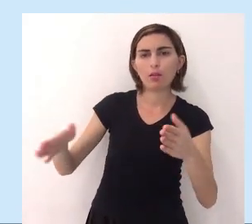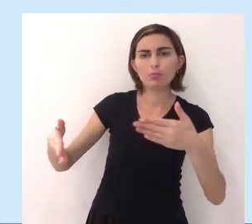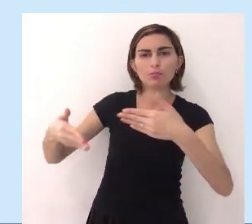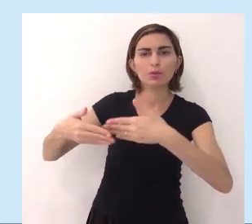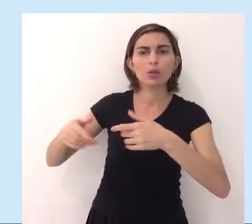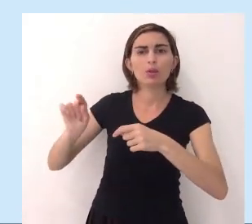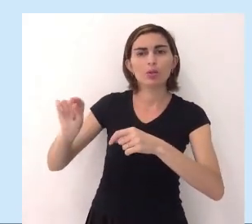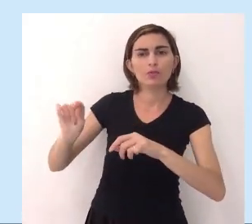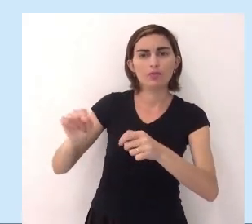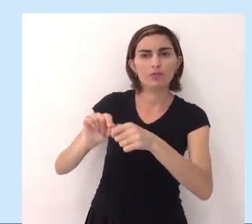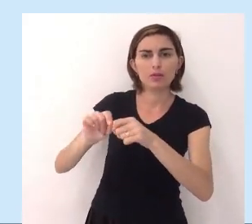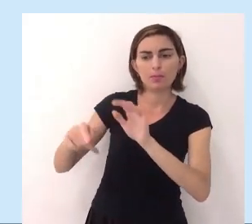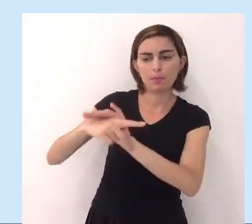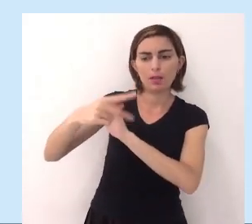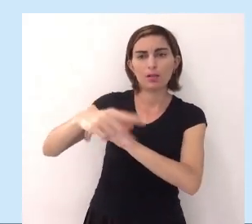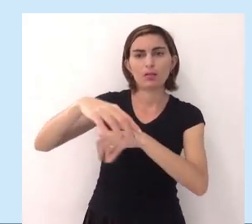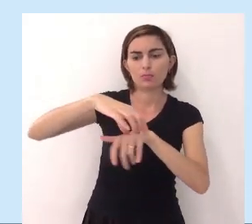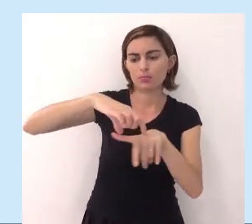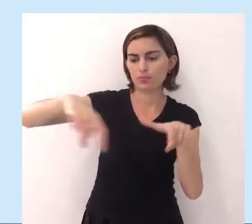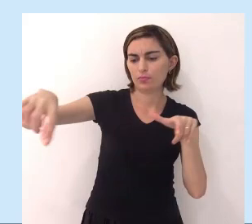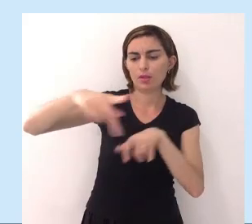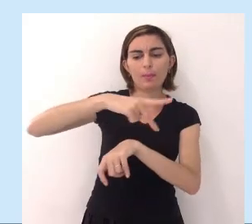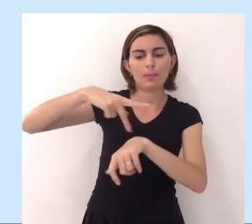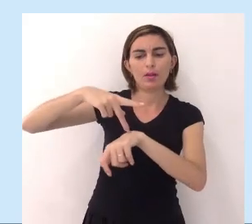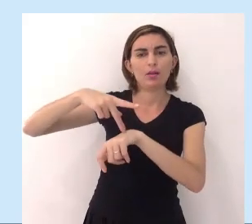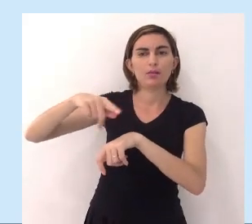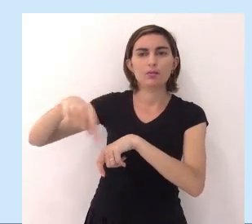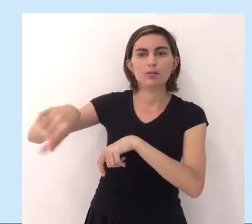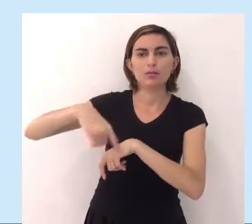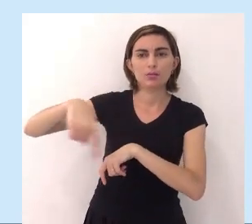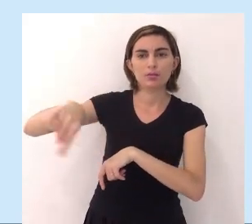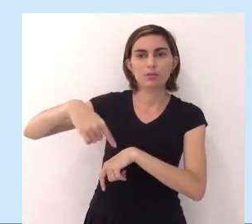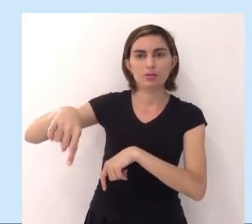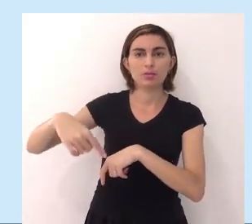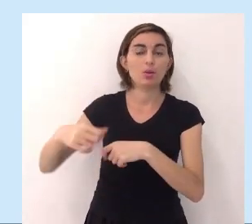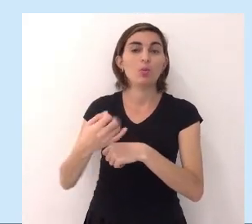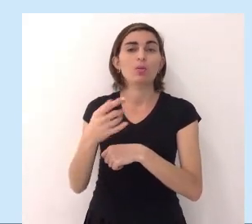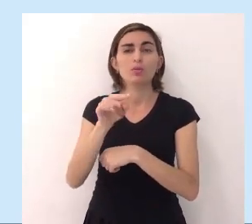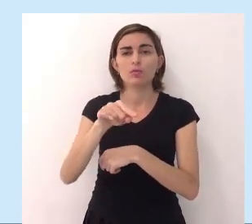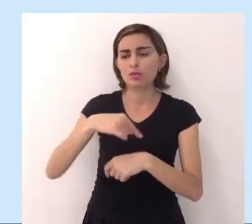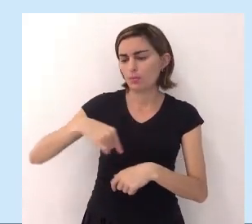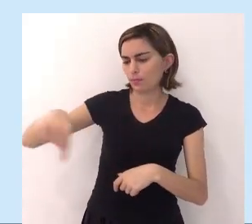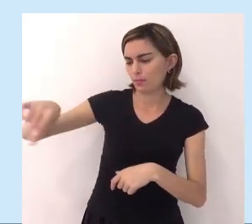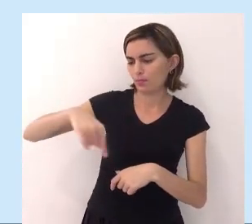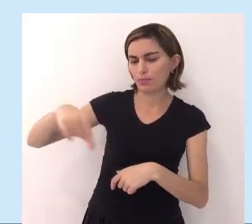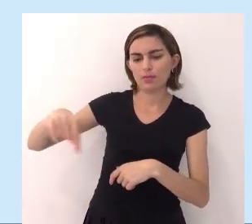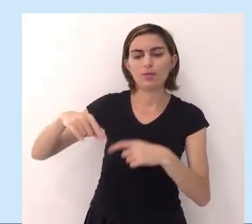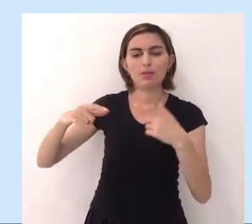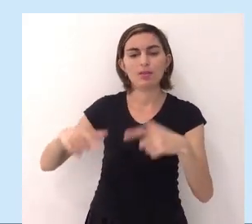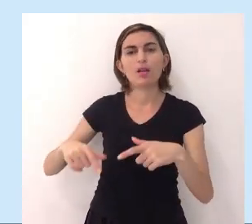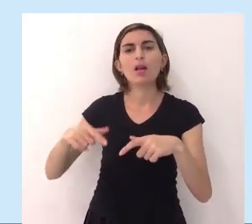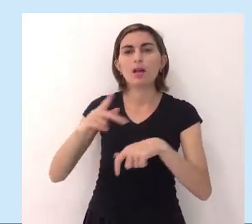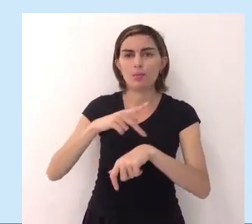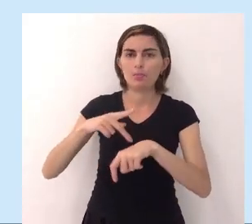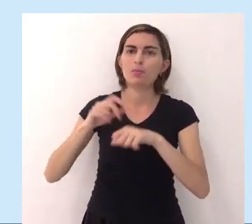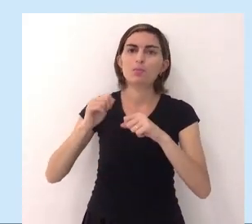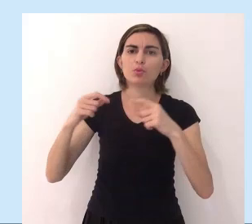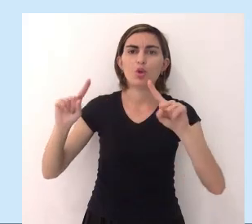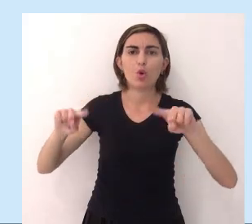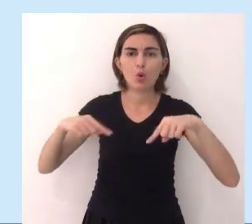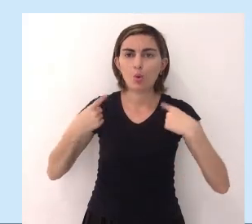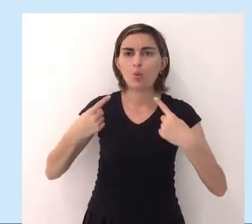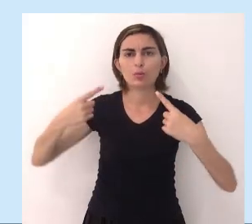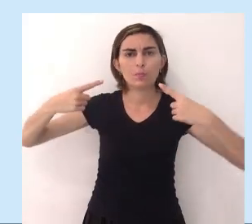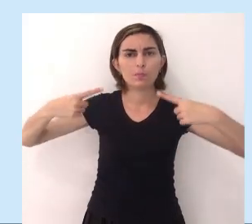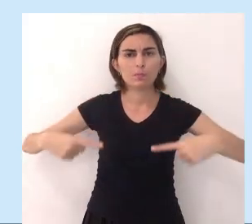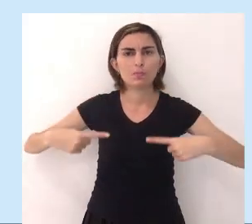passagem fazia parte de um determinado país ou nação. Então, quando você passava por esse ambiente, a nação podia lhe atacar,